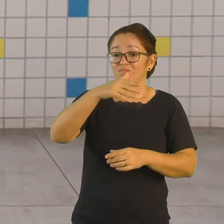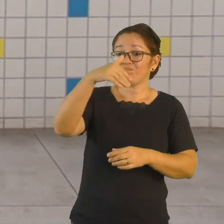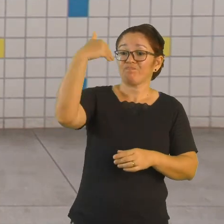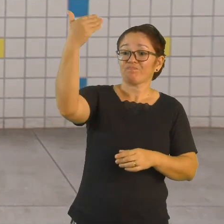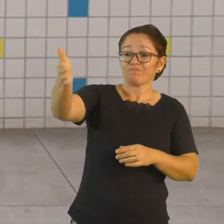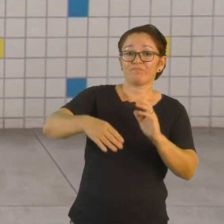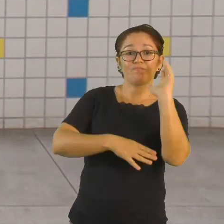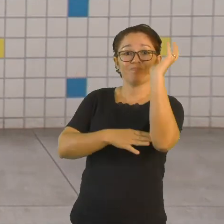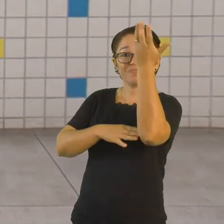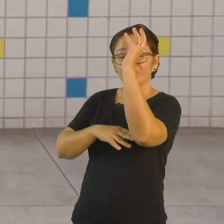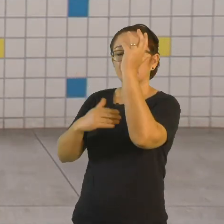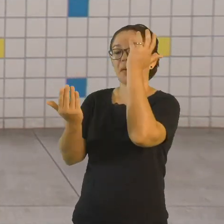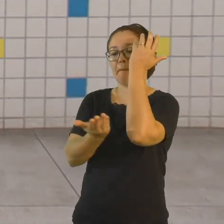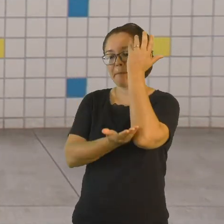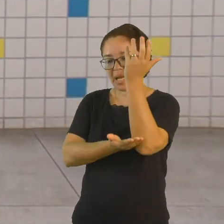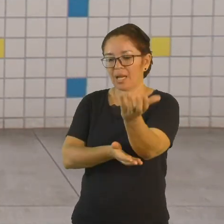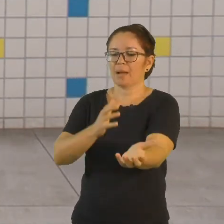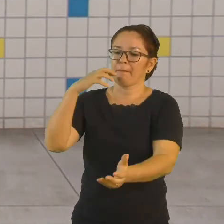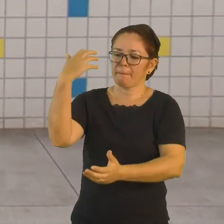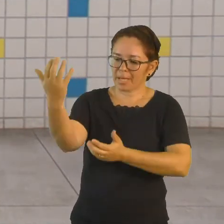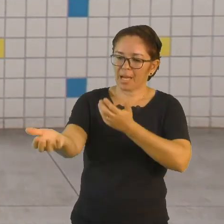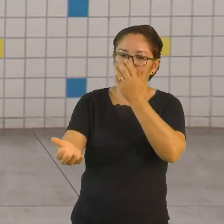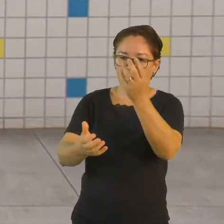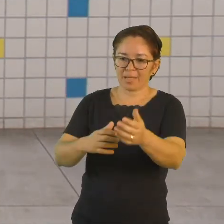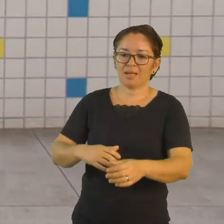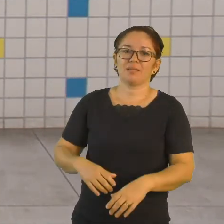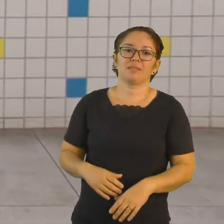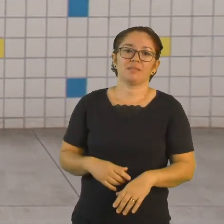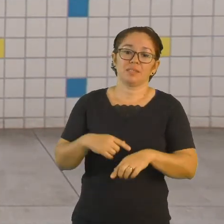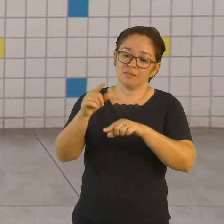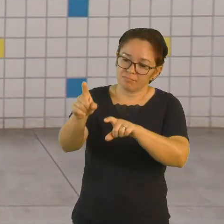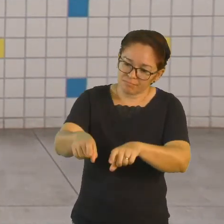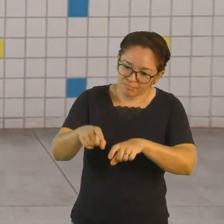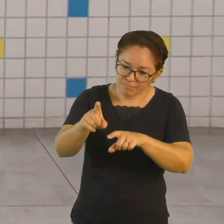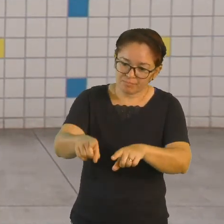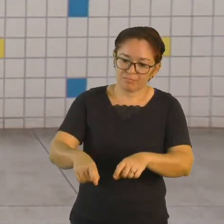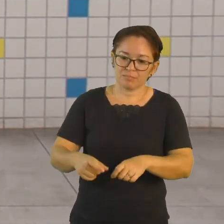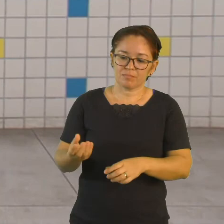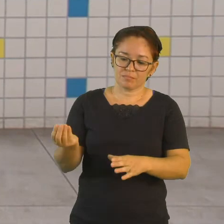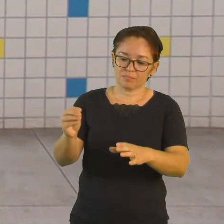ilegal. Principalmente, gente, como eu estou falando da floresta amazônica,